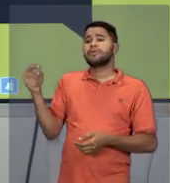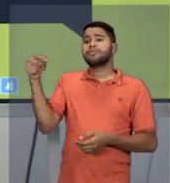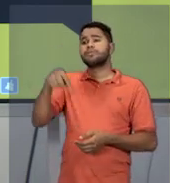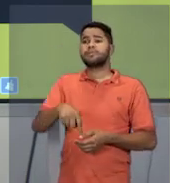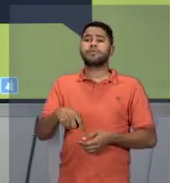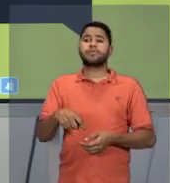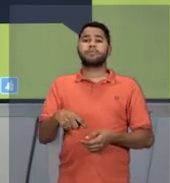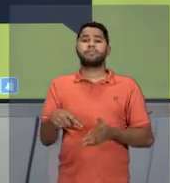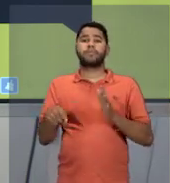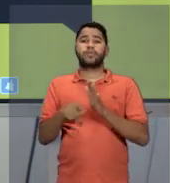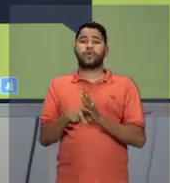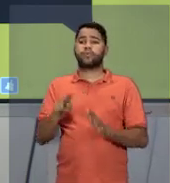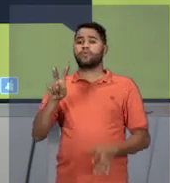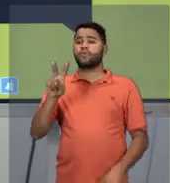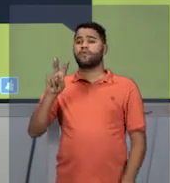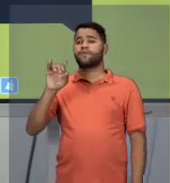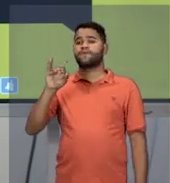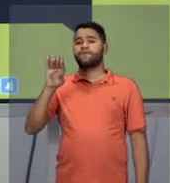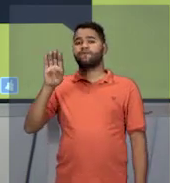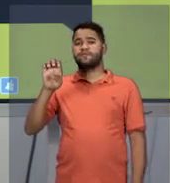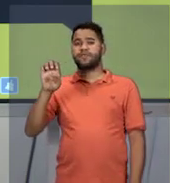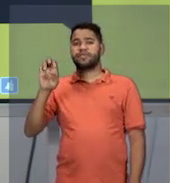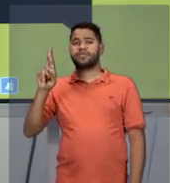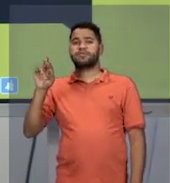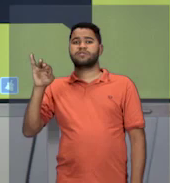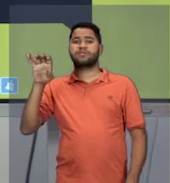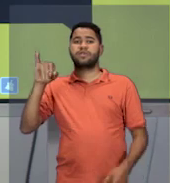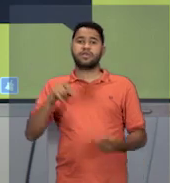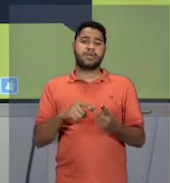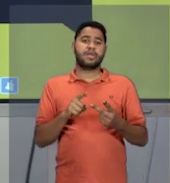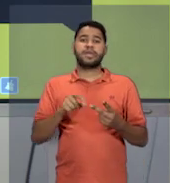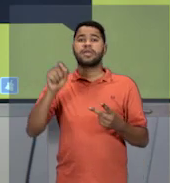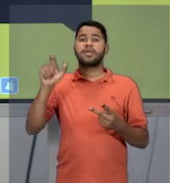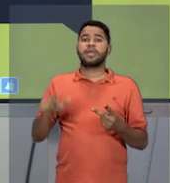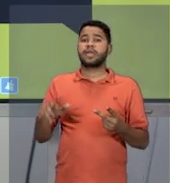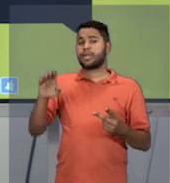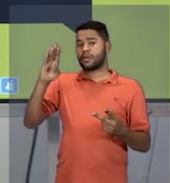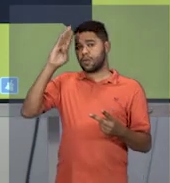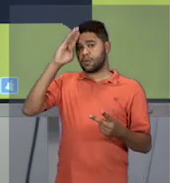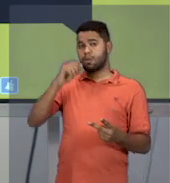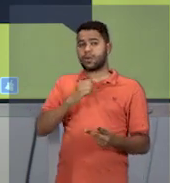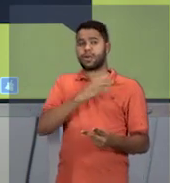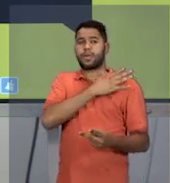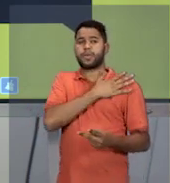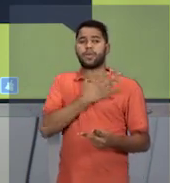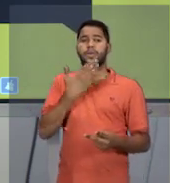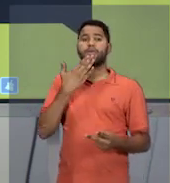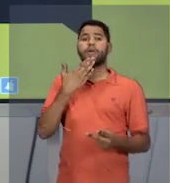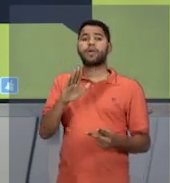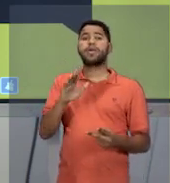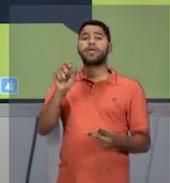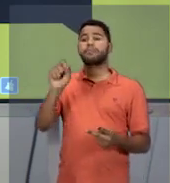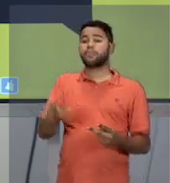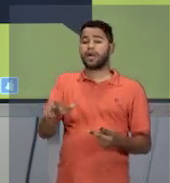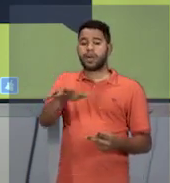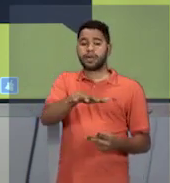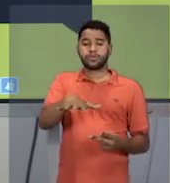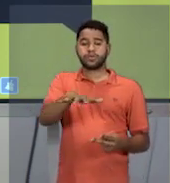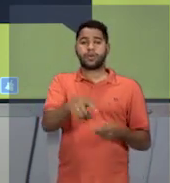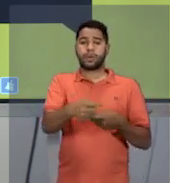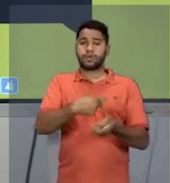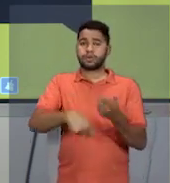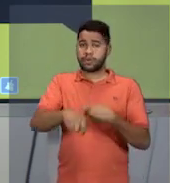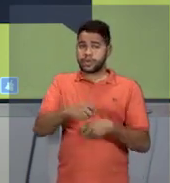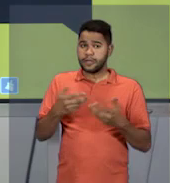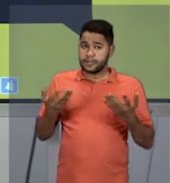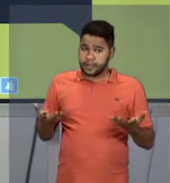ser vice-rei, quem seriam os capitães gerais, quem iria administrar qual região. Então, eles tinham essa função.